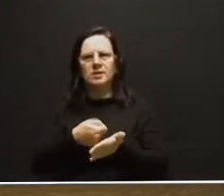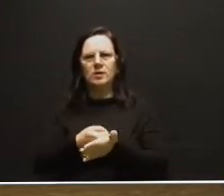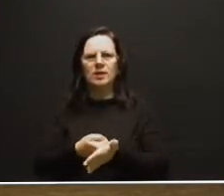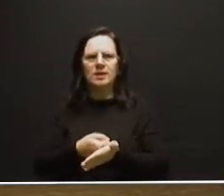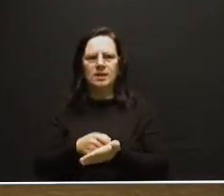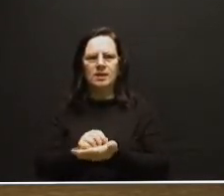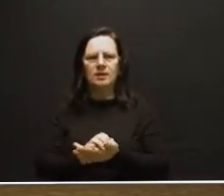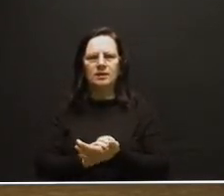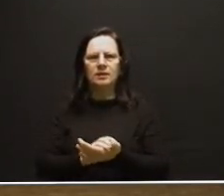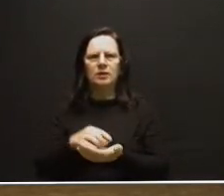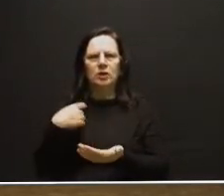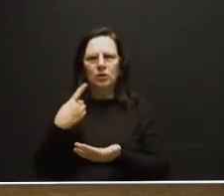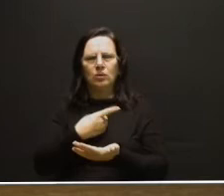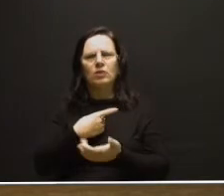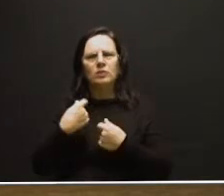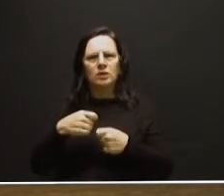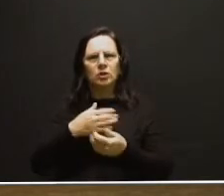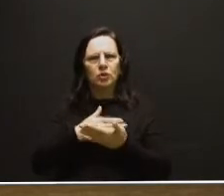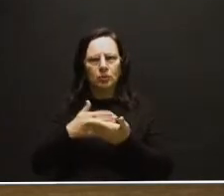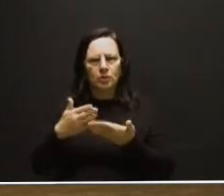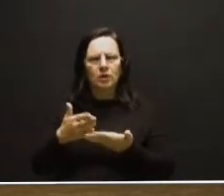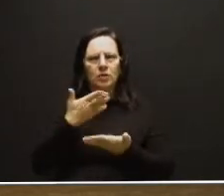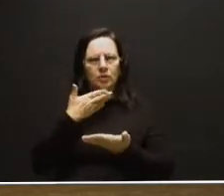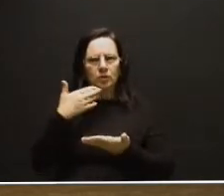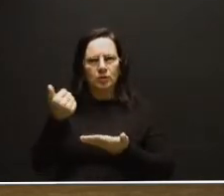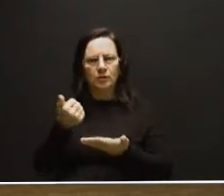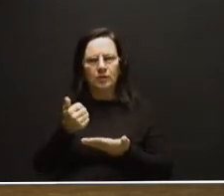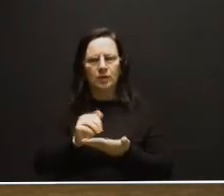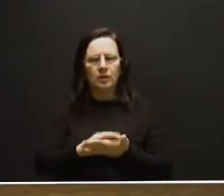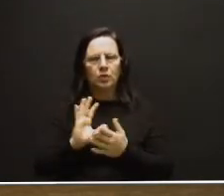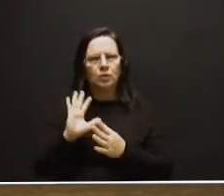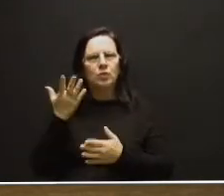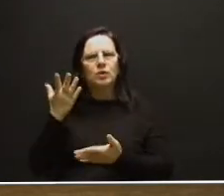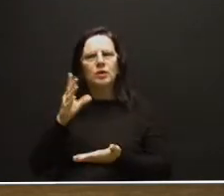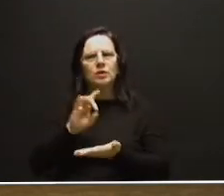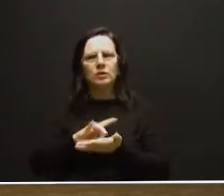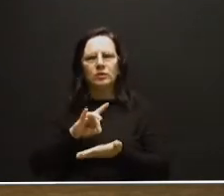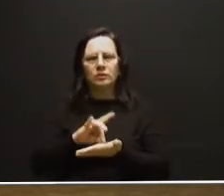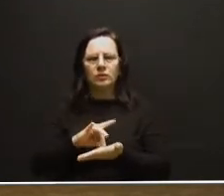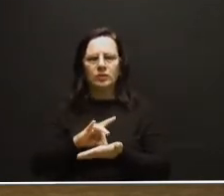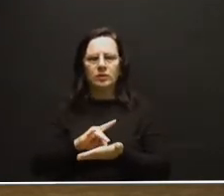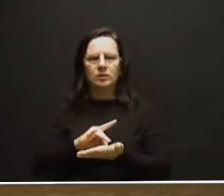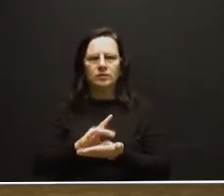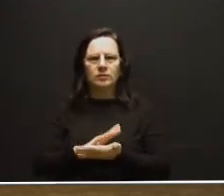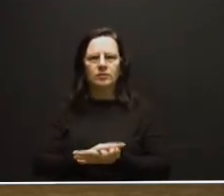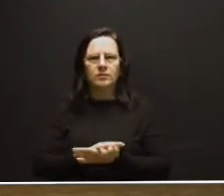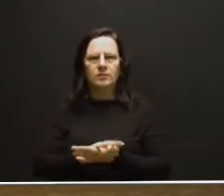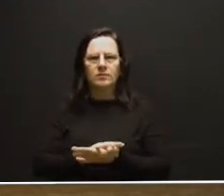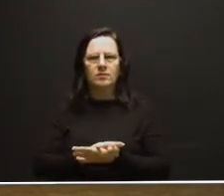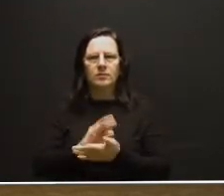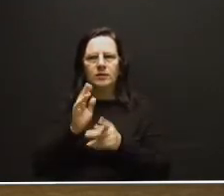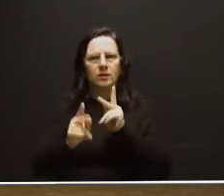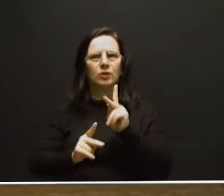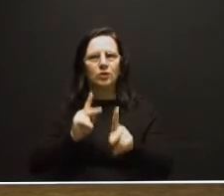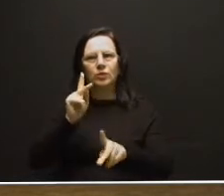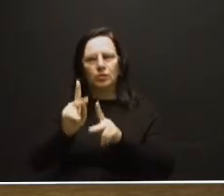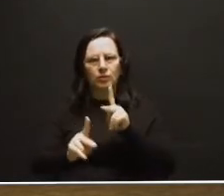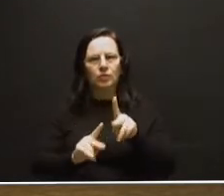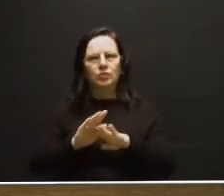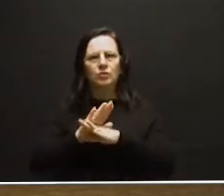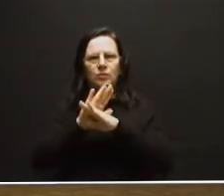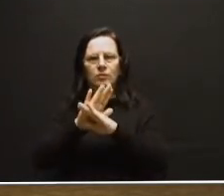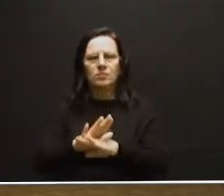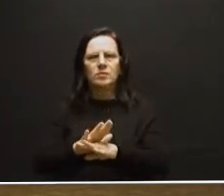tem feito a nossa parte tem dado o nosso melhor para que as coisas aconteçam em benefício de que a nossa população e